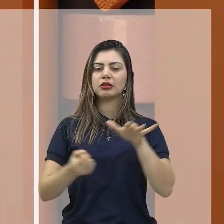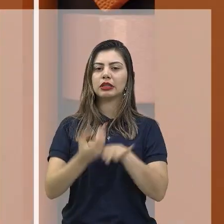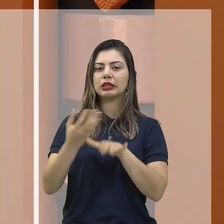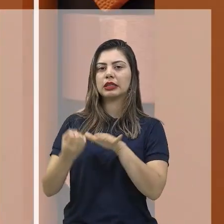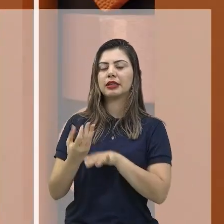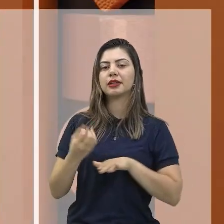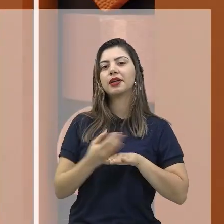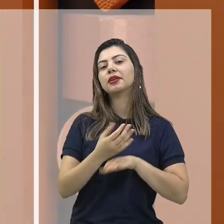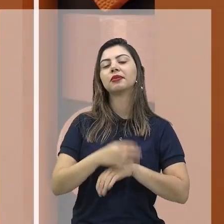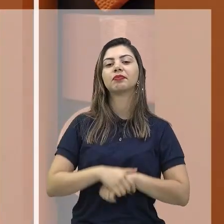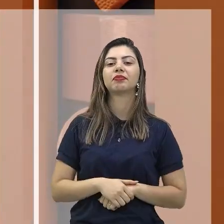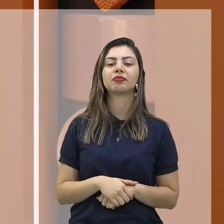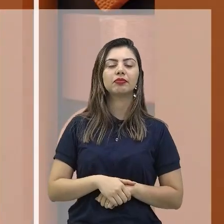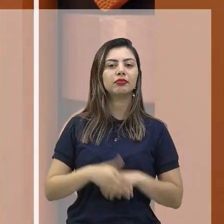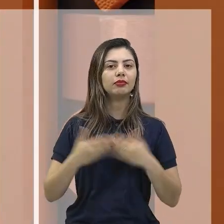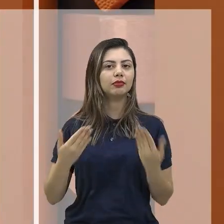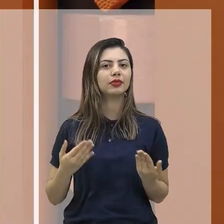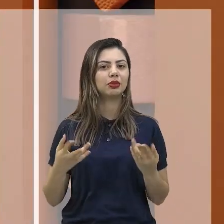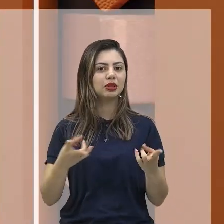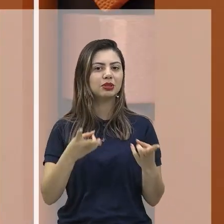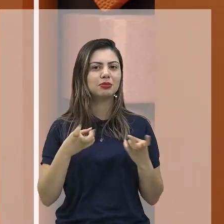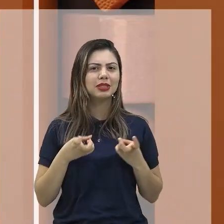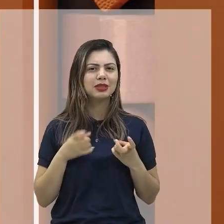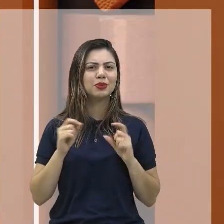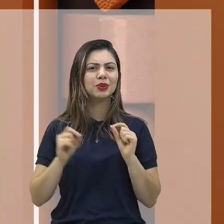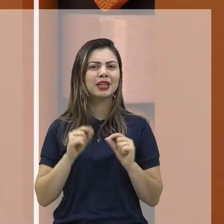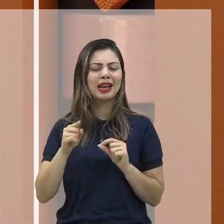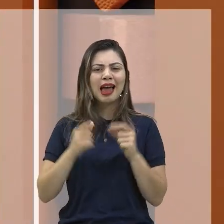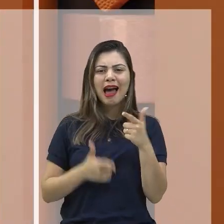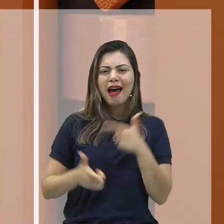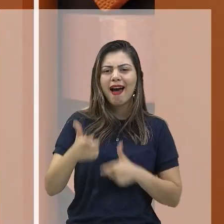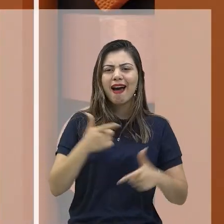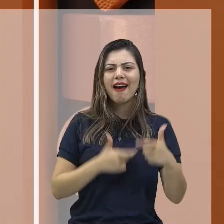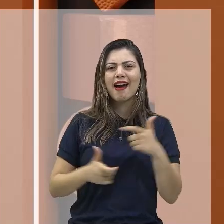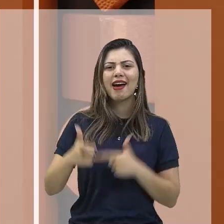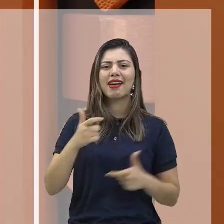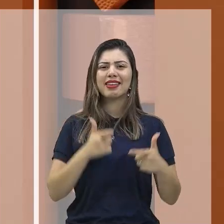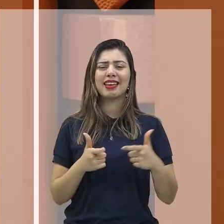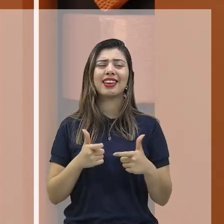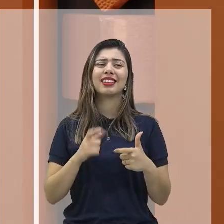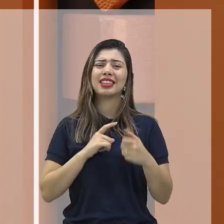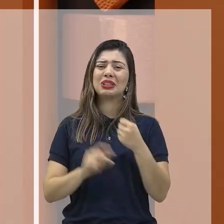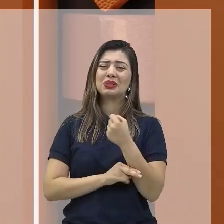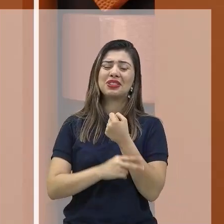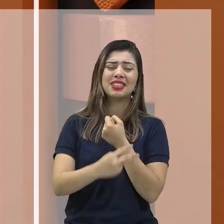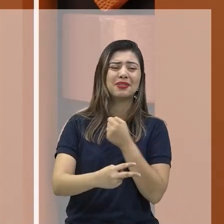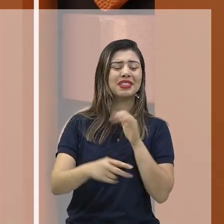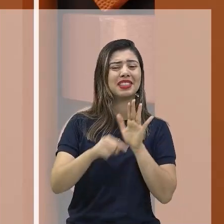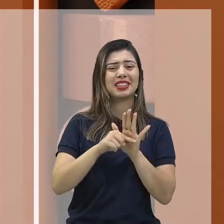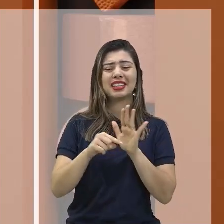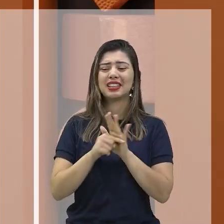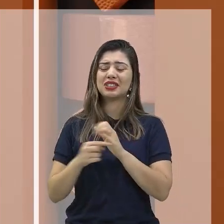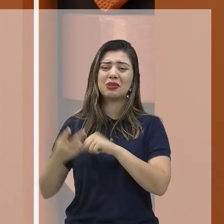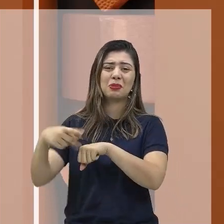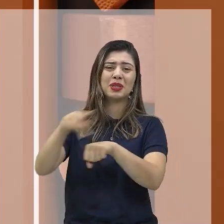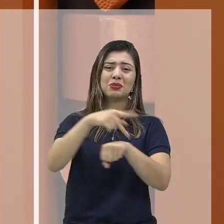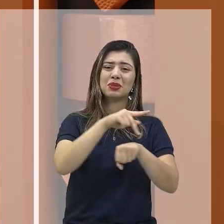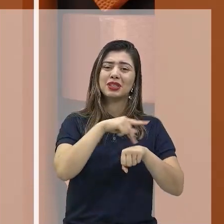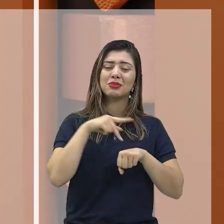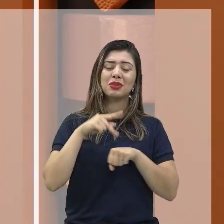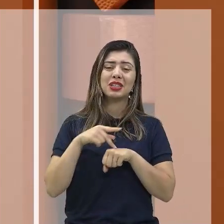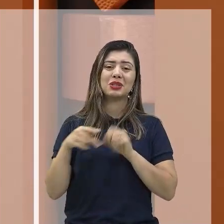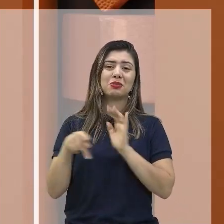Então, olha só, percebam aí que a guerra ela foi devastadora para todos os países que estavam